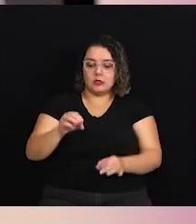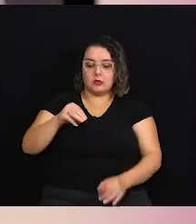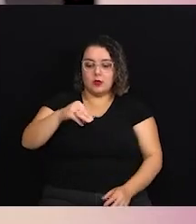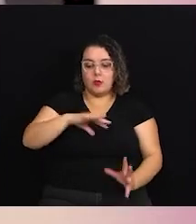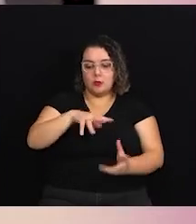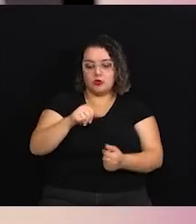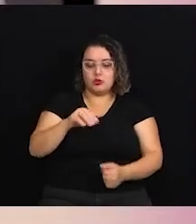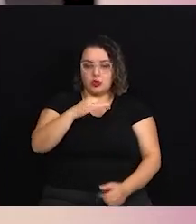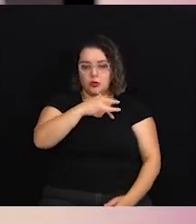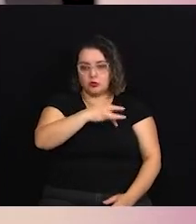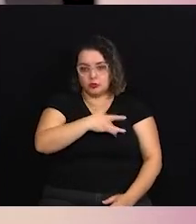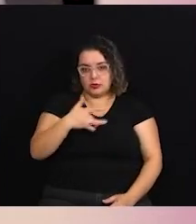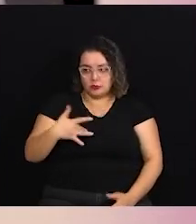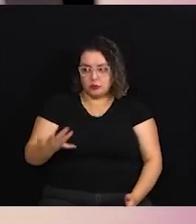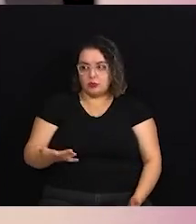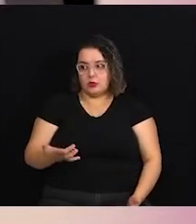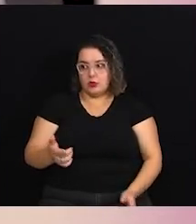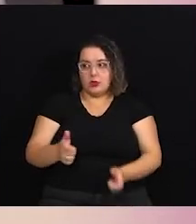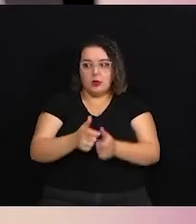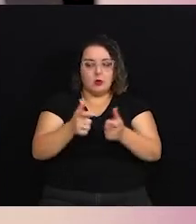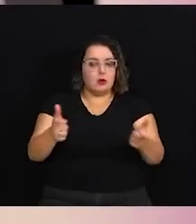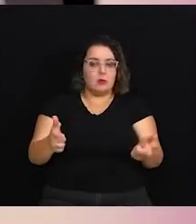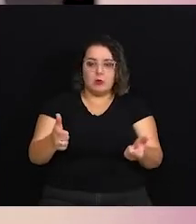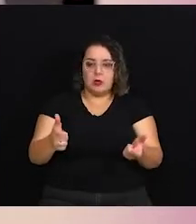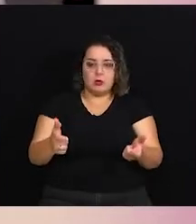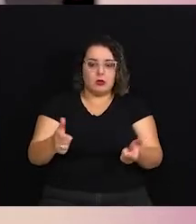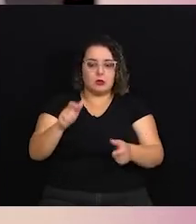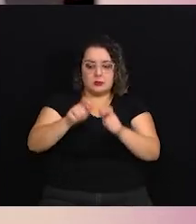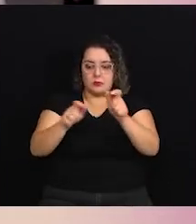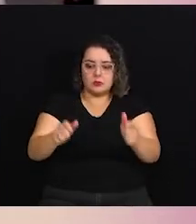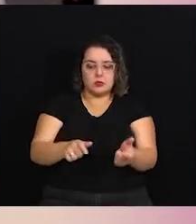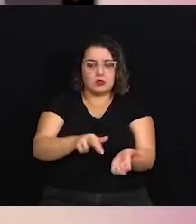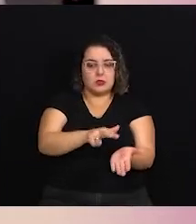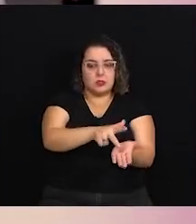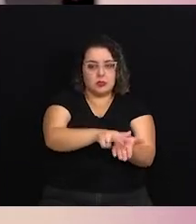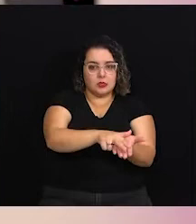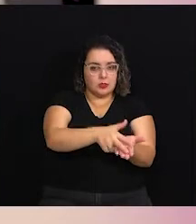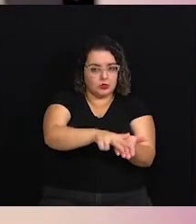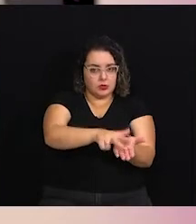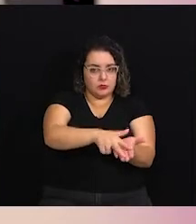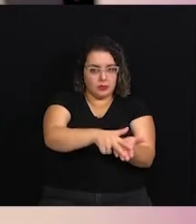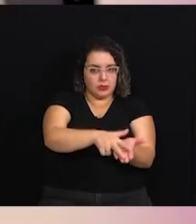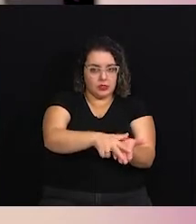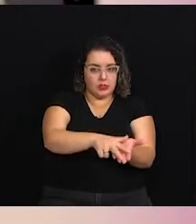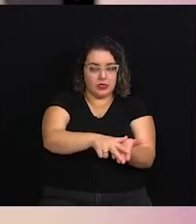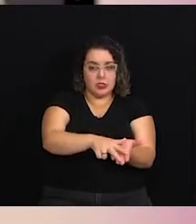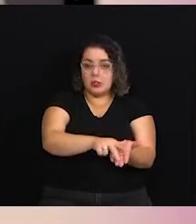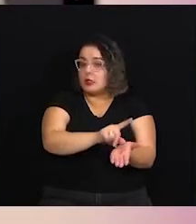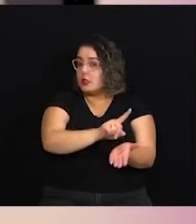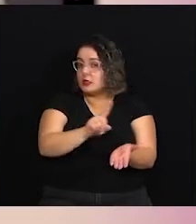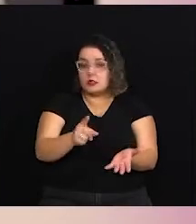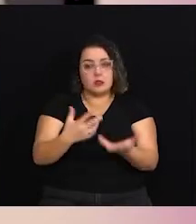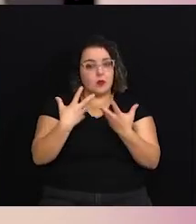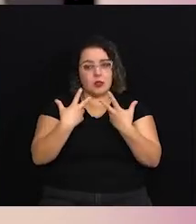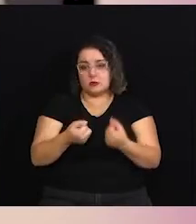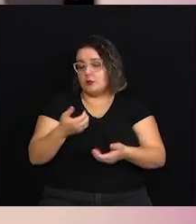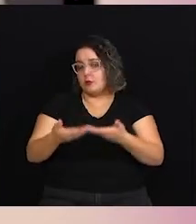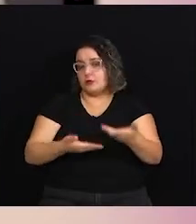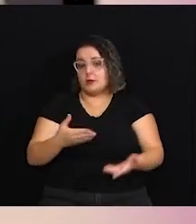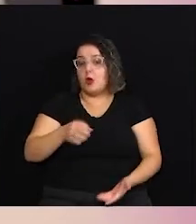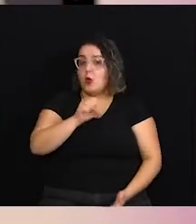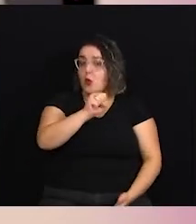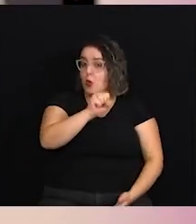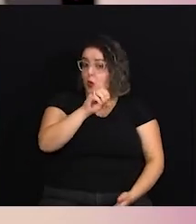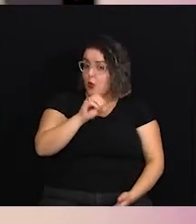das pessoas com epilepsia não tava recebendo tratamento que que é isso 80 a 85